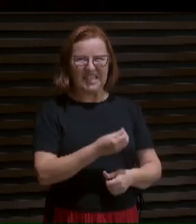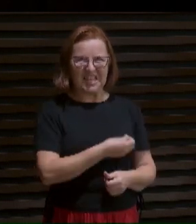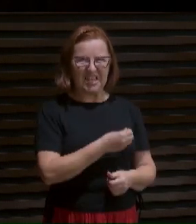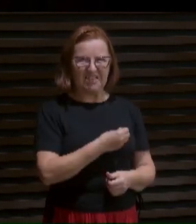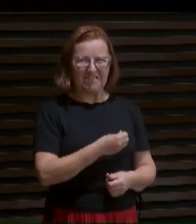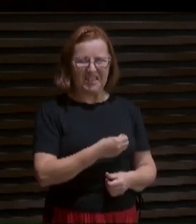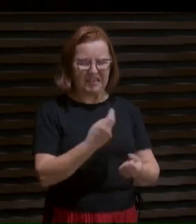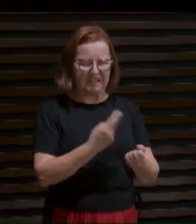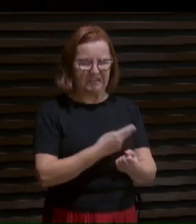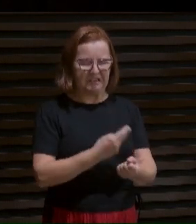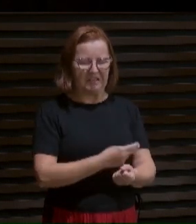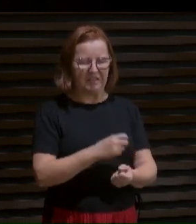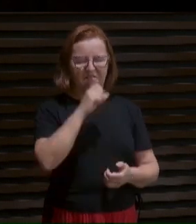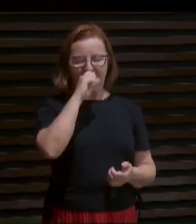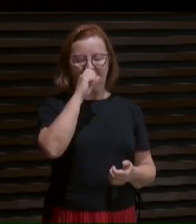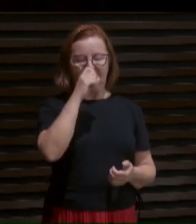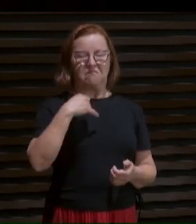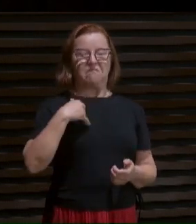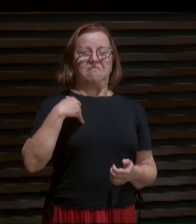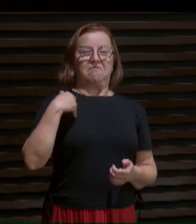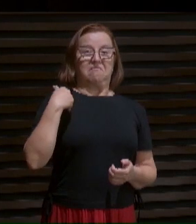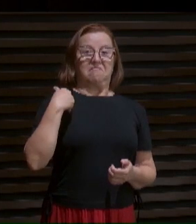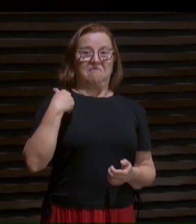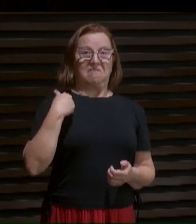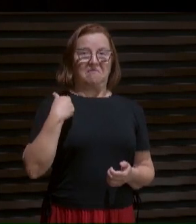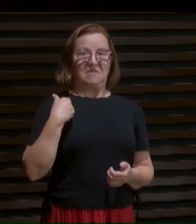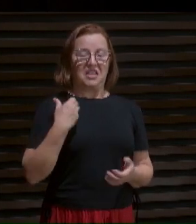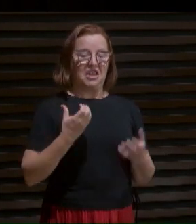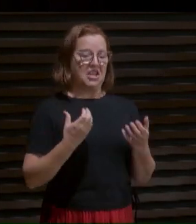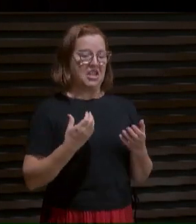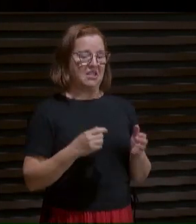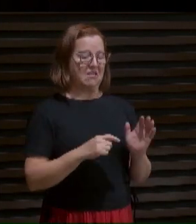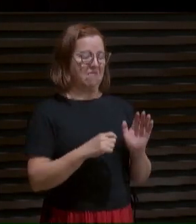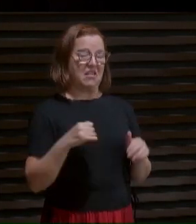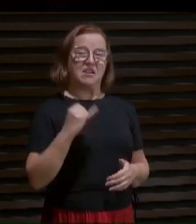dessa arrogância, dessa mania de querer ser distinto,